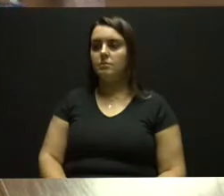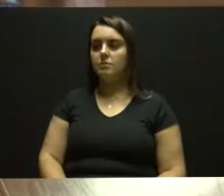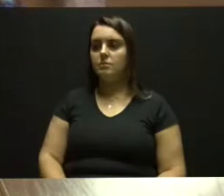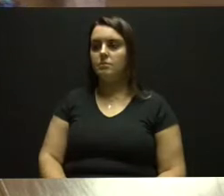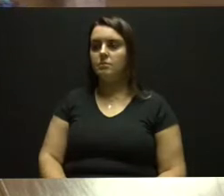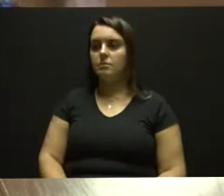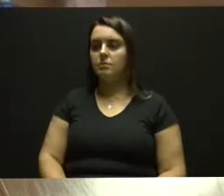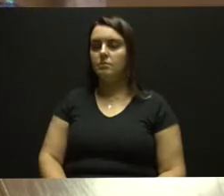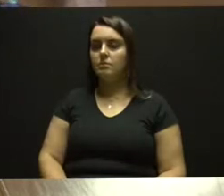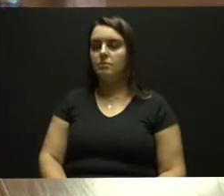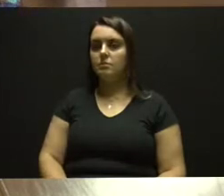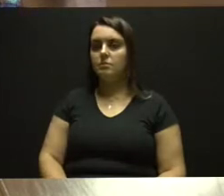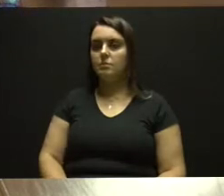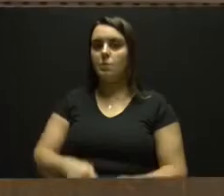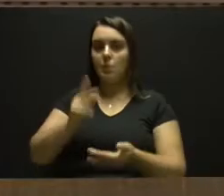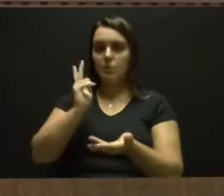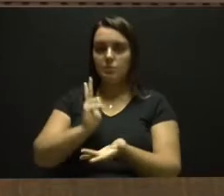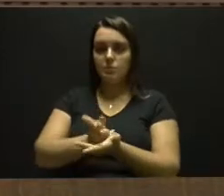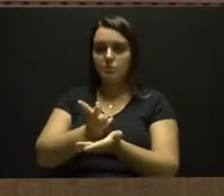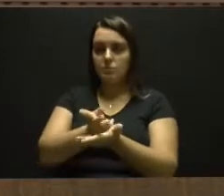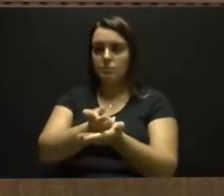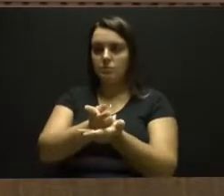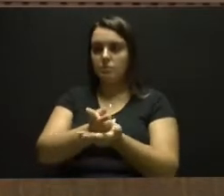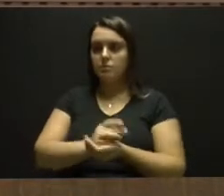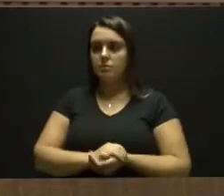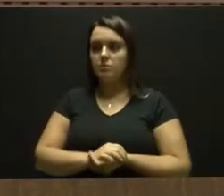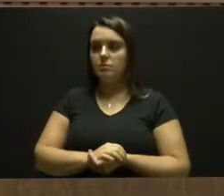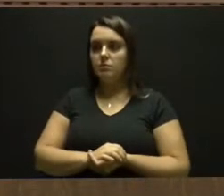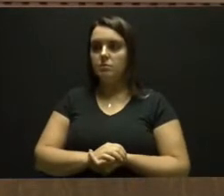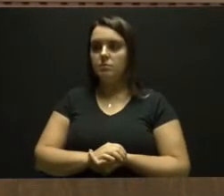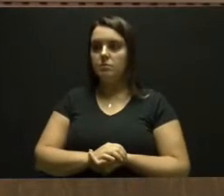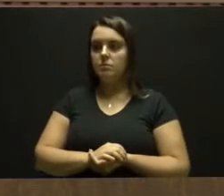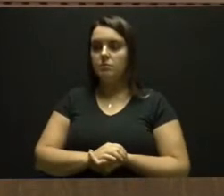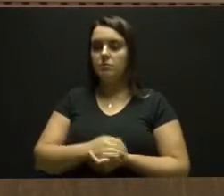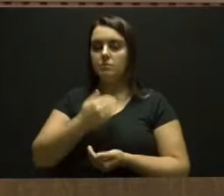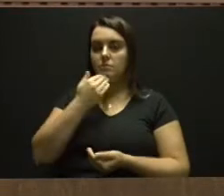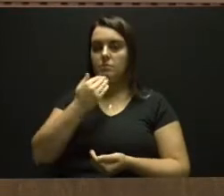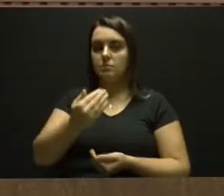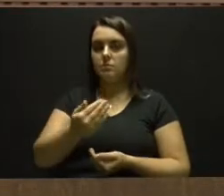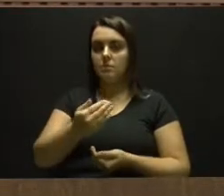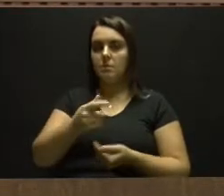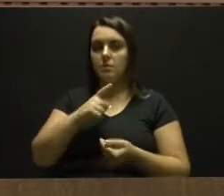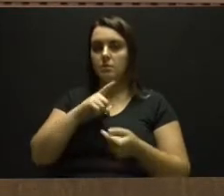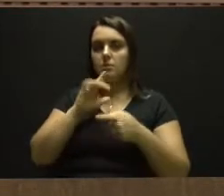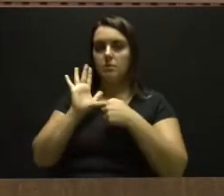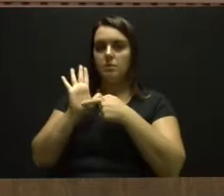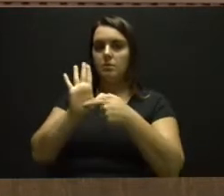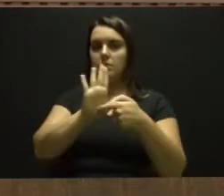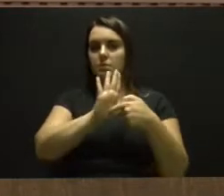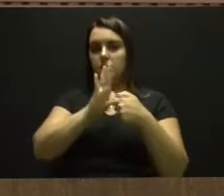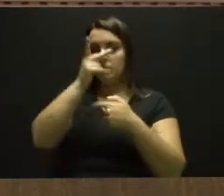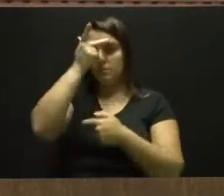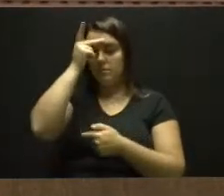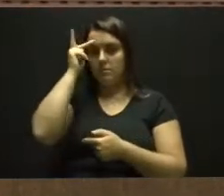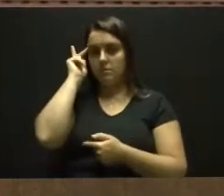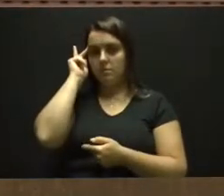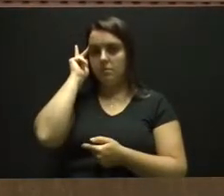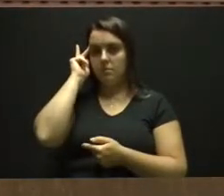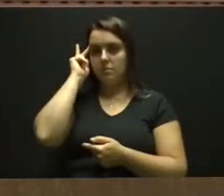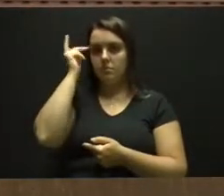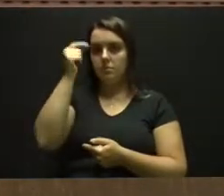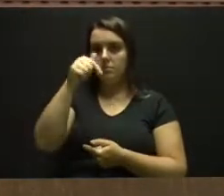dando prosseguimento à solenidade solicitam cerimonial que proceda a apresentação dos homenageados pelas